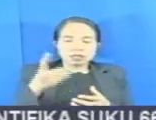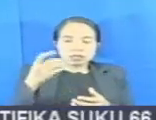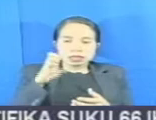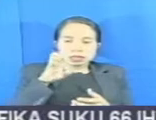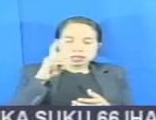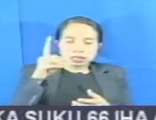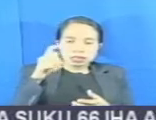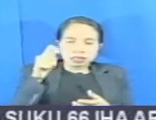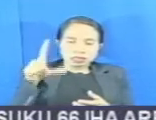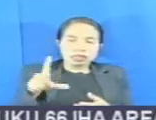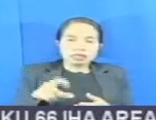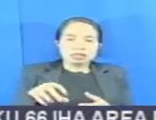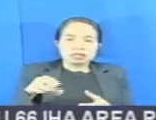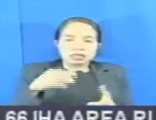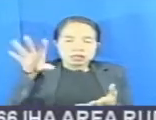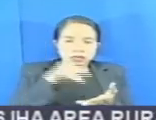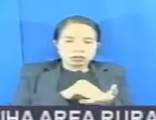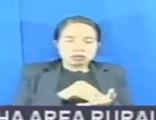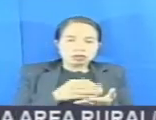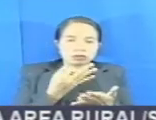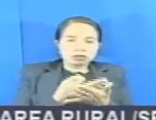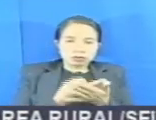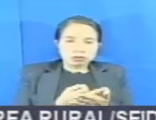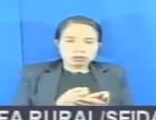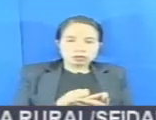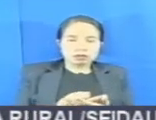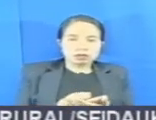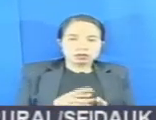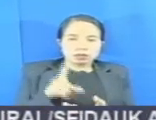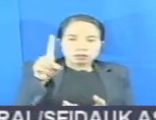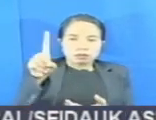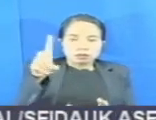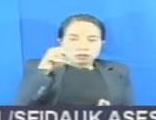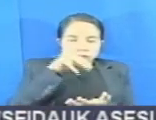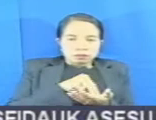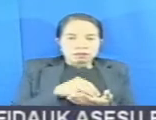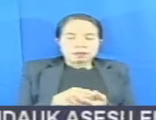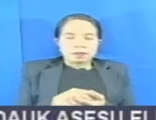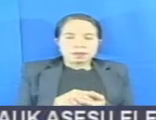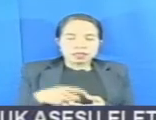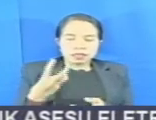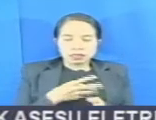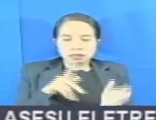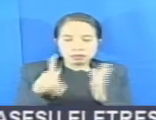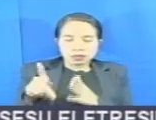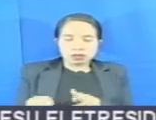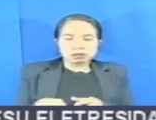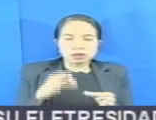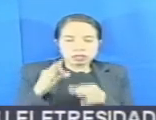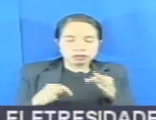o orçamento milão sanulo recém-ida. E a tinang ida né, ita plano ona, pelo menos ita tu